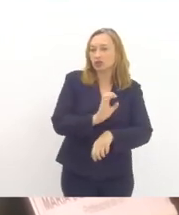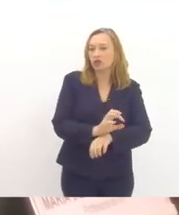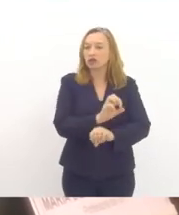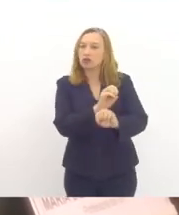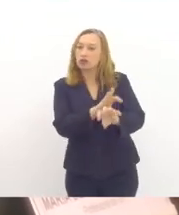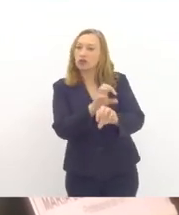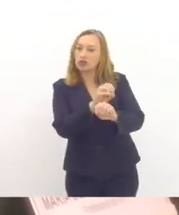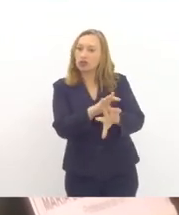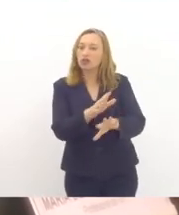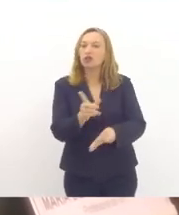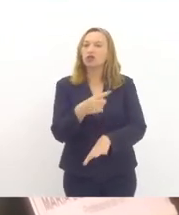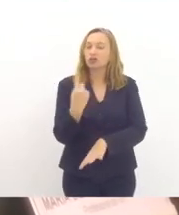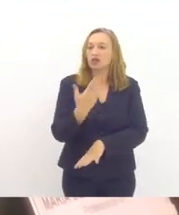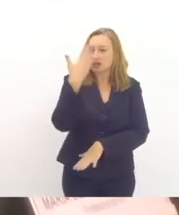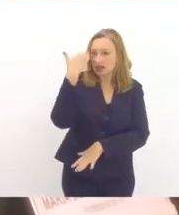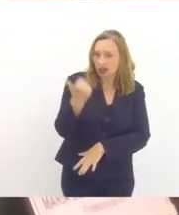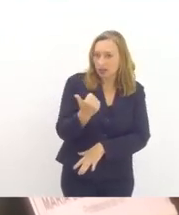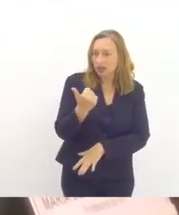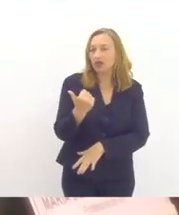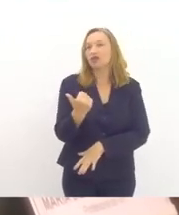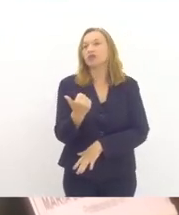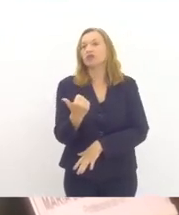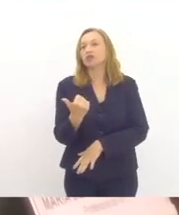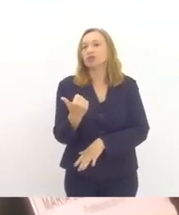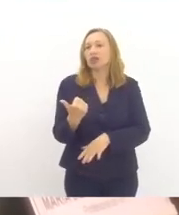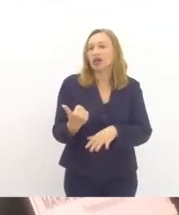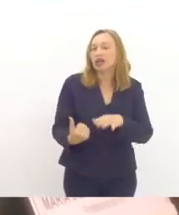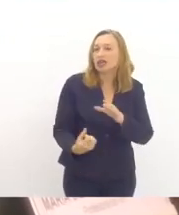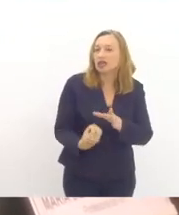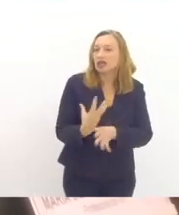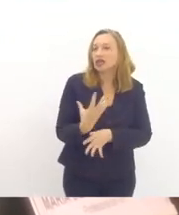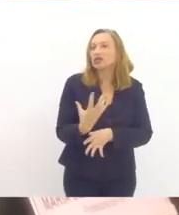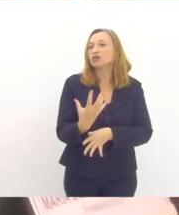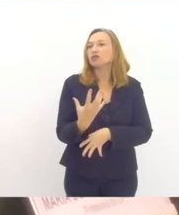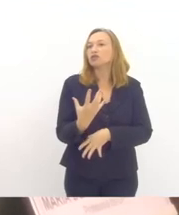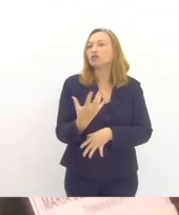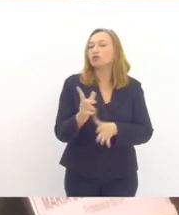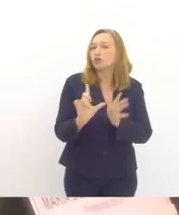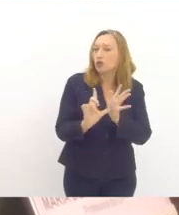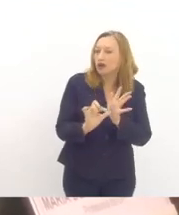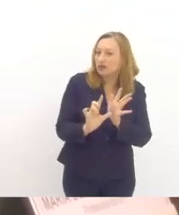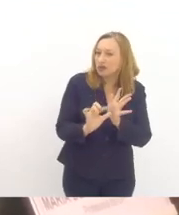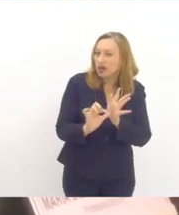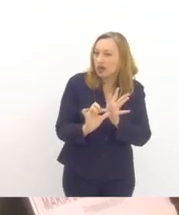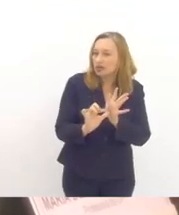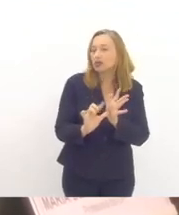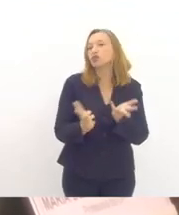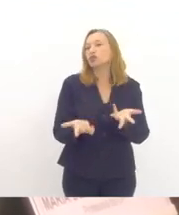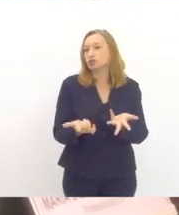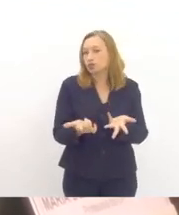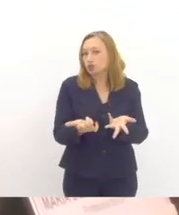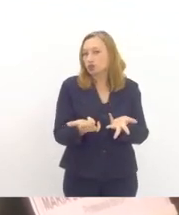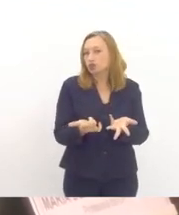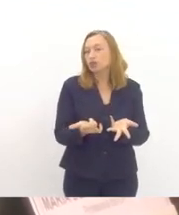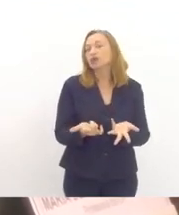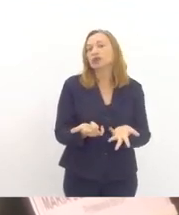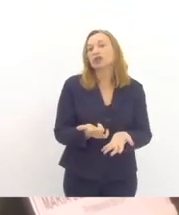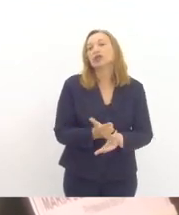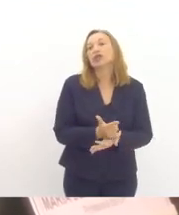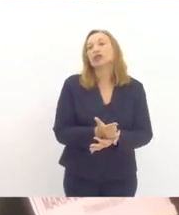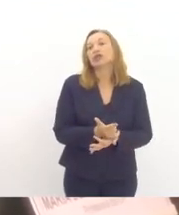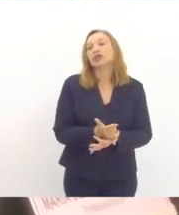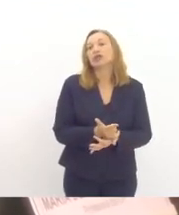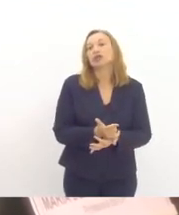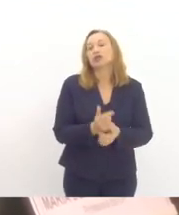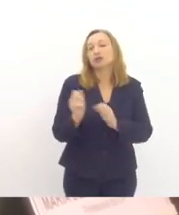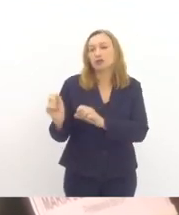que está construído com um atraso bastante significativo. É